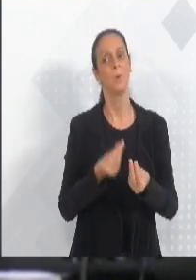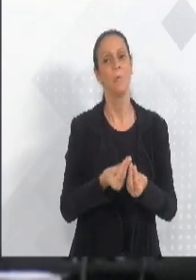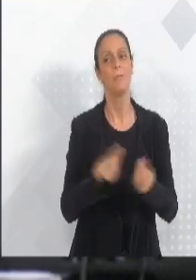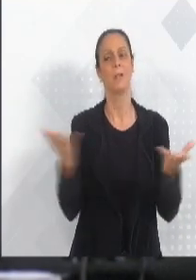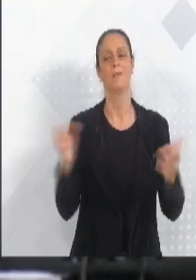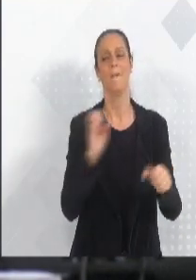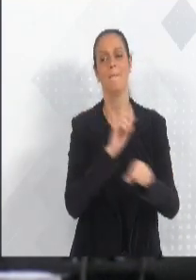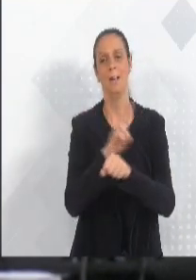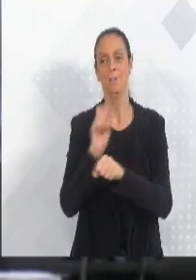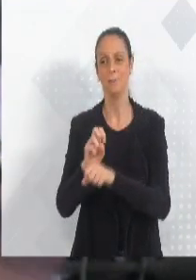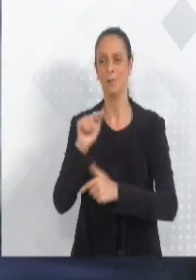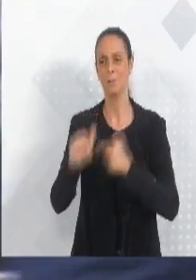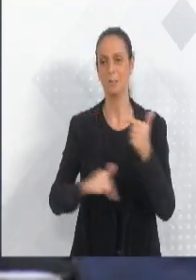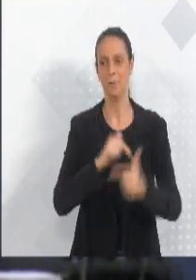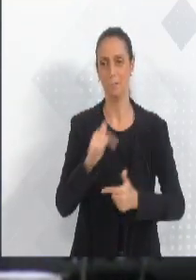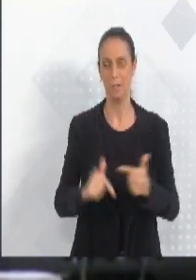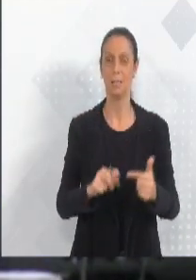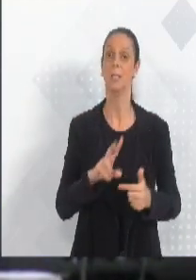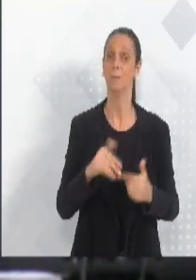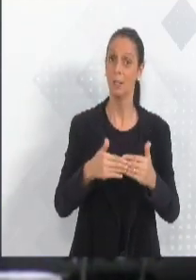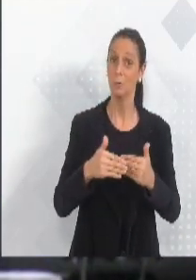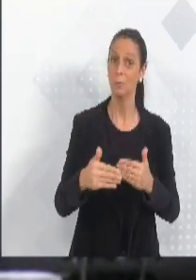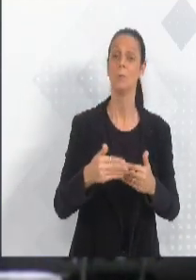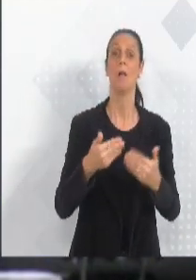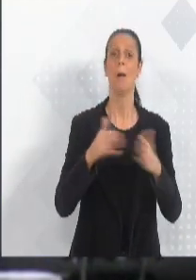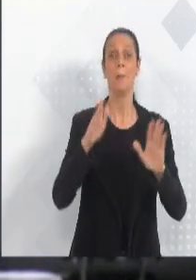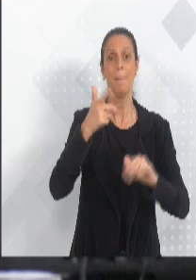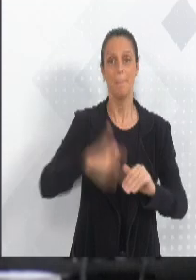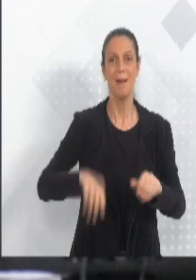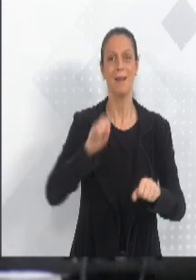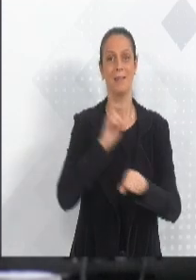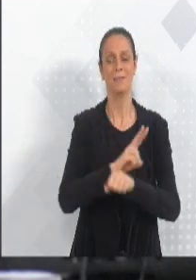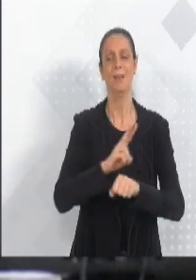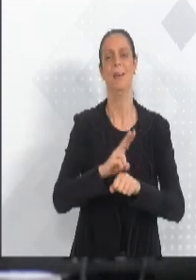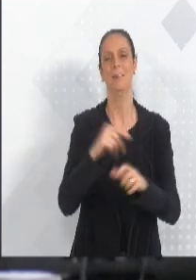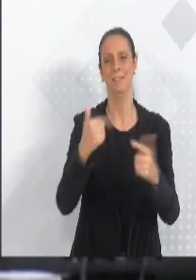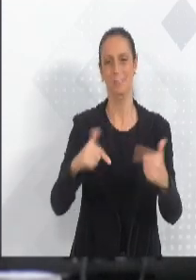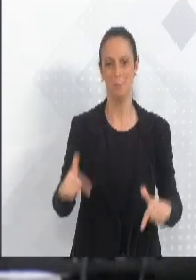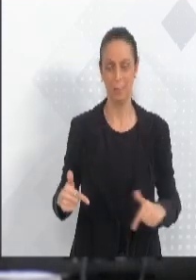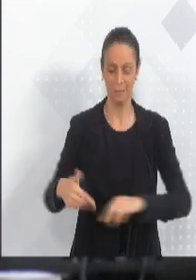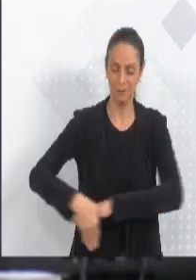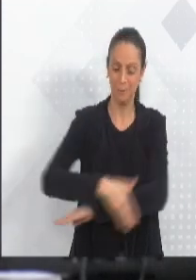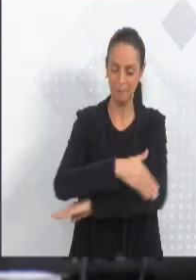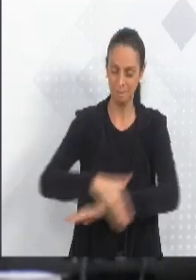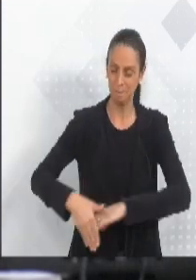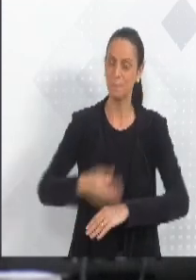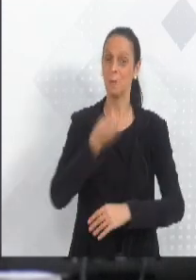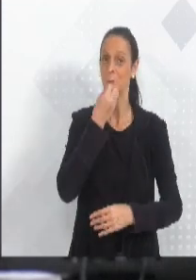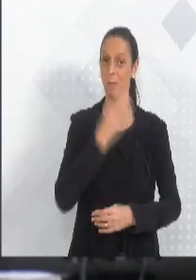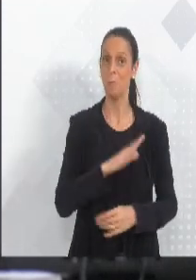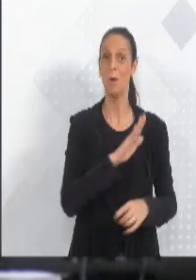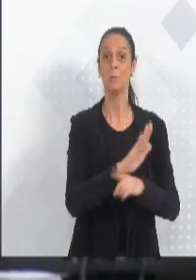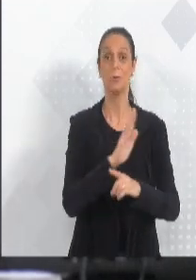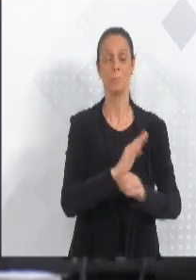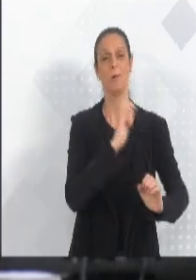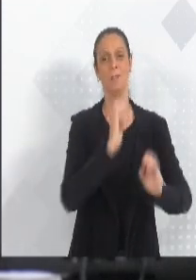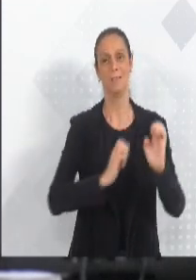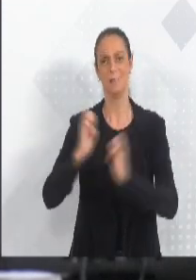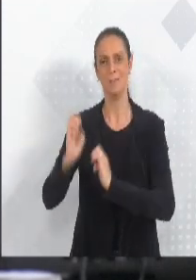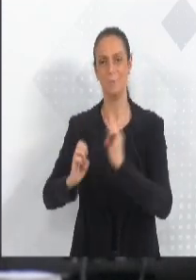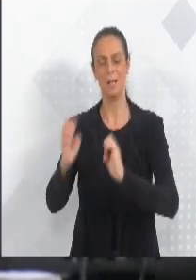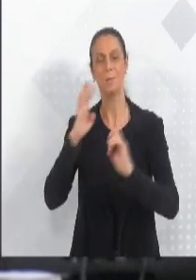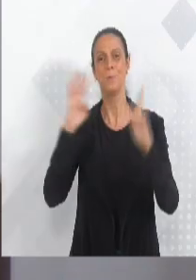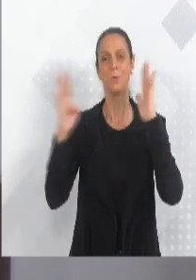gerar Mais Emprego essa importância dessa rua elsam um sonho daqueles empresários daquela região parabéns por trazer essa